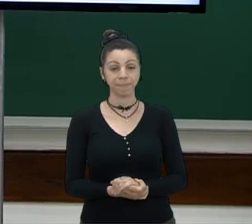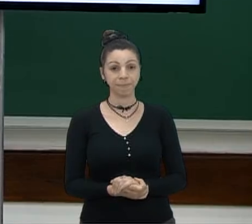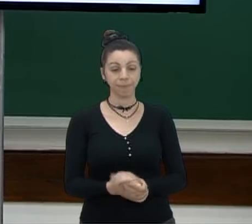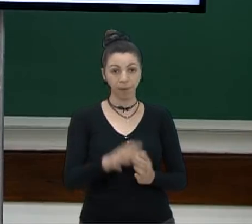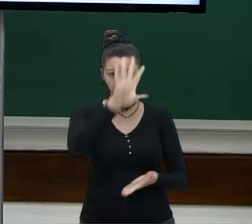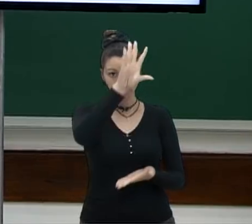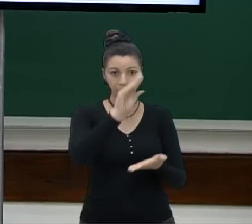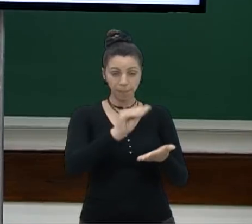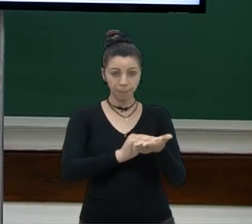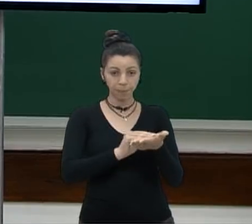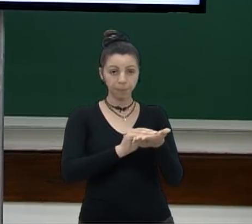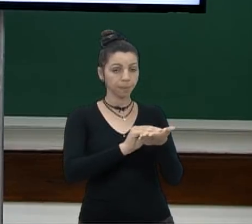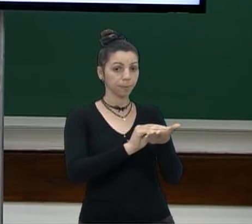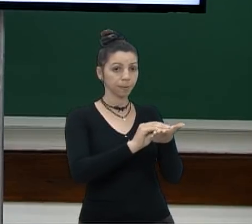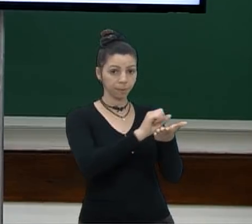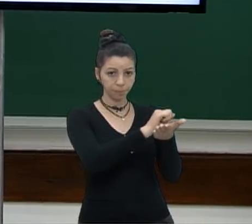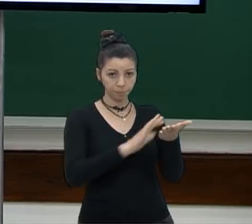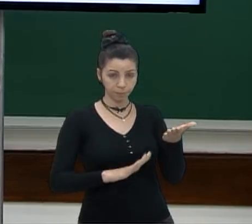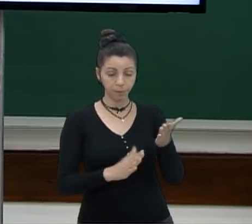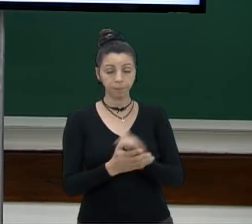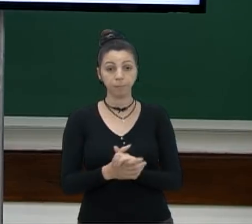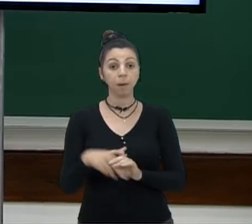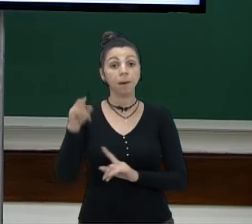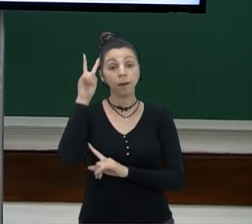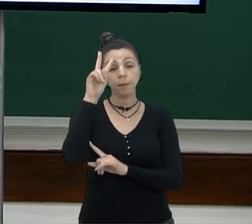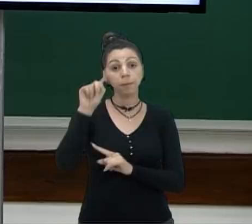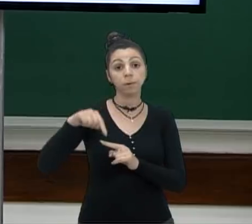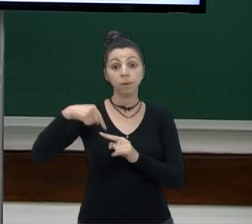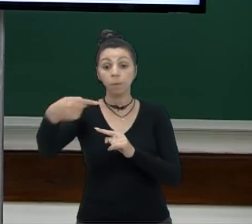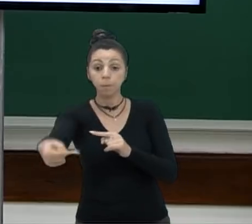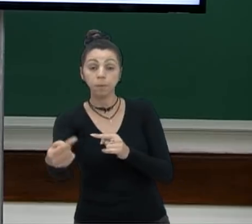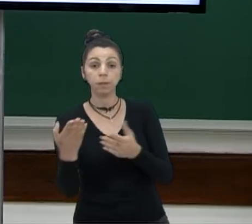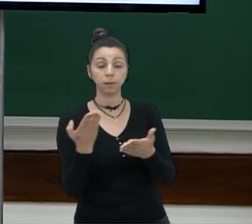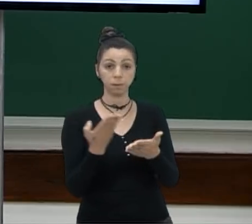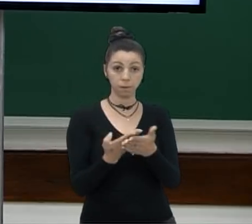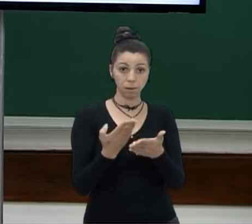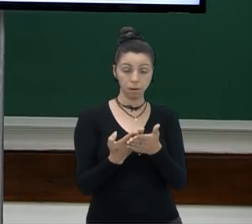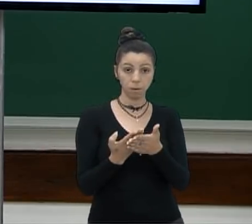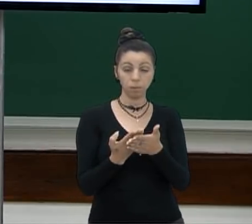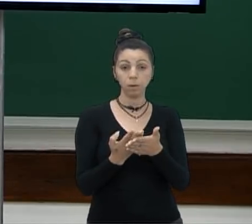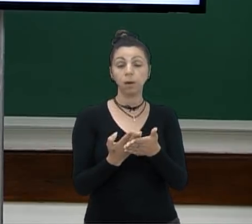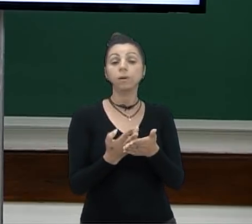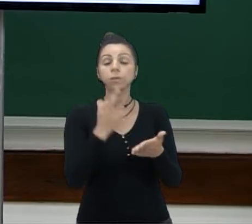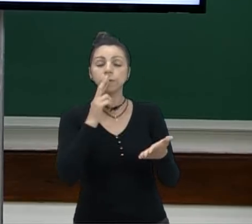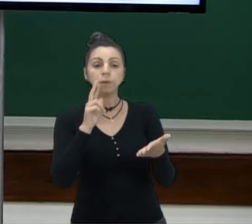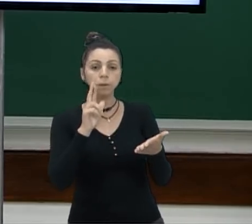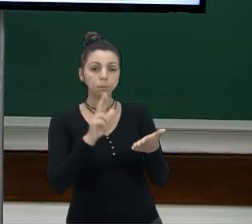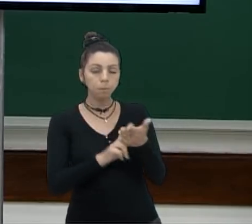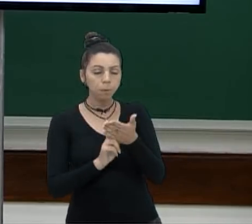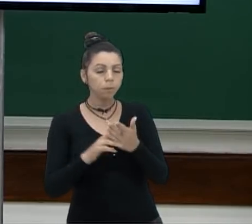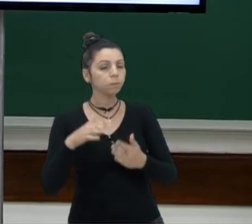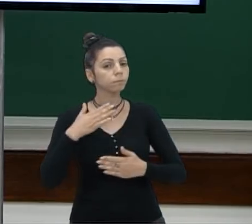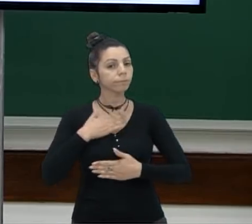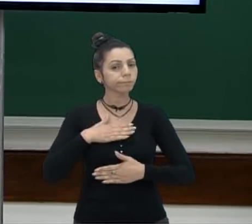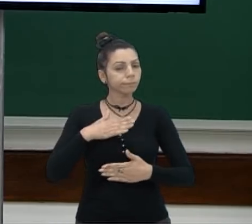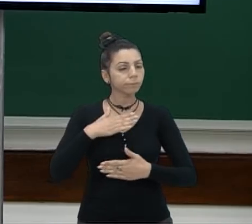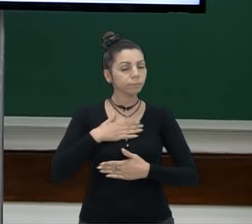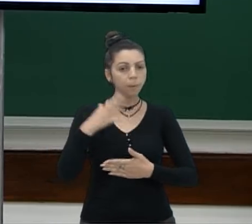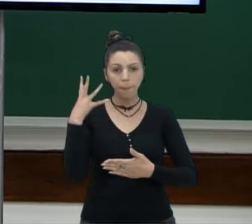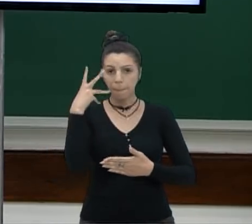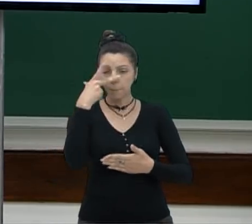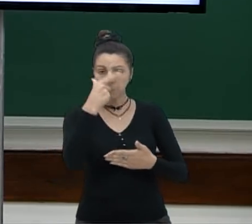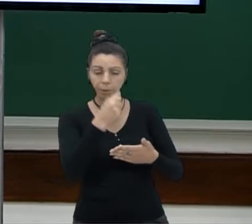Copiou o seu exercício? Então, lembrando que na próxima aula a gente vai fazer as correções, então faça com calma, faça com